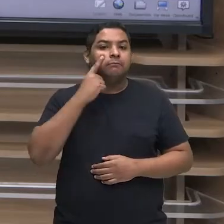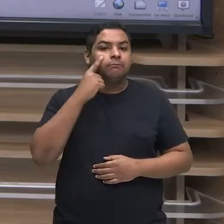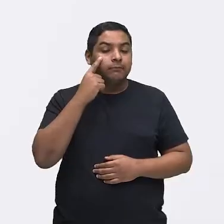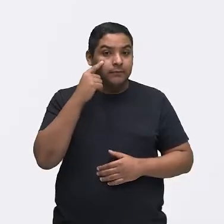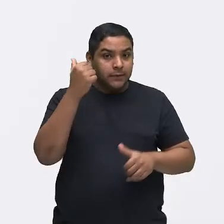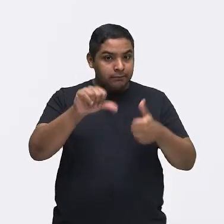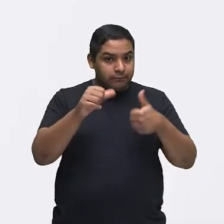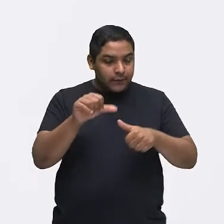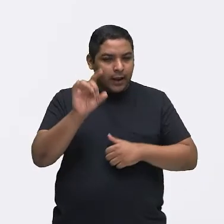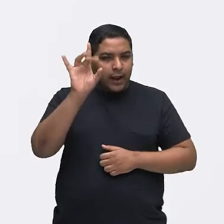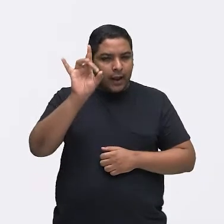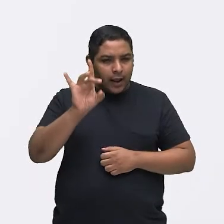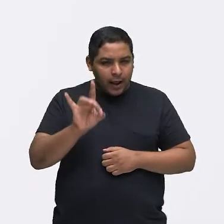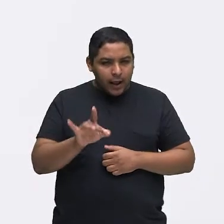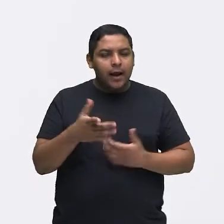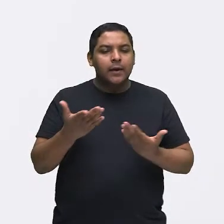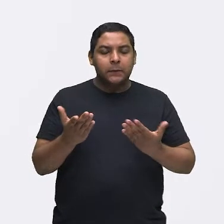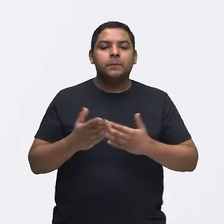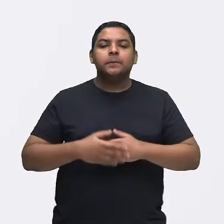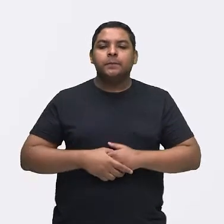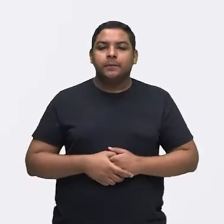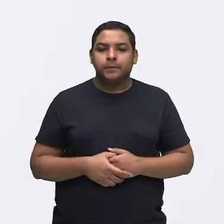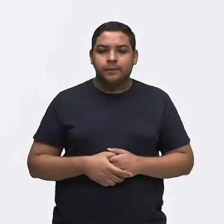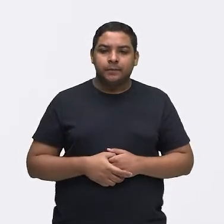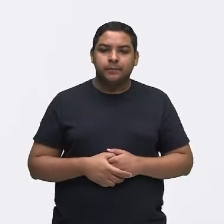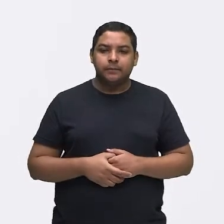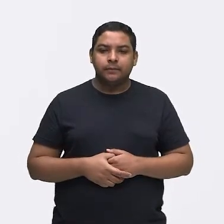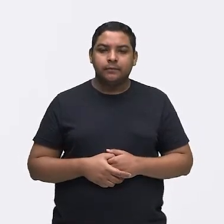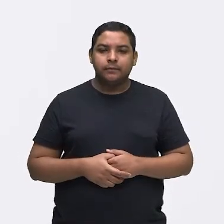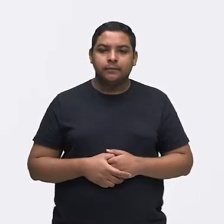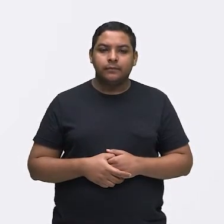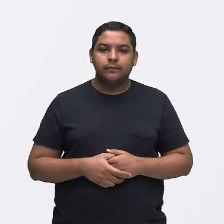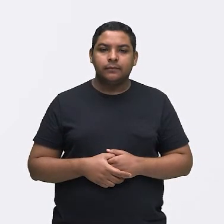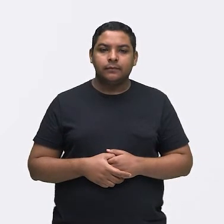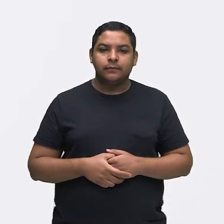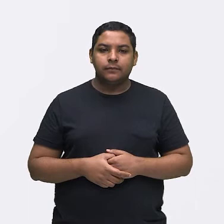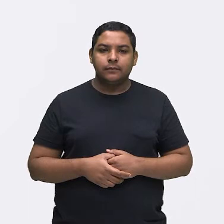analisar cada uma das alternativas.